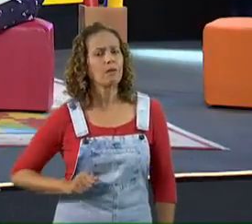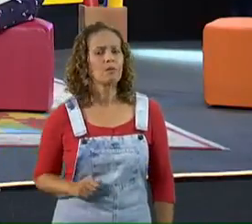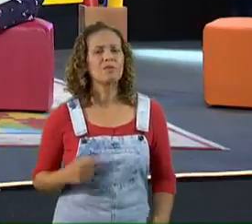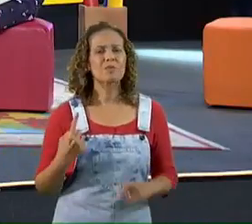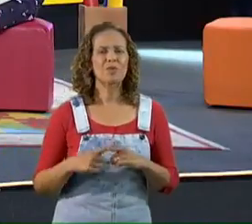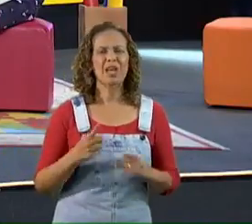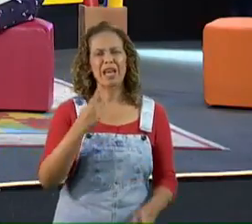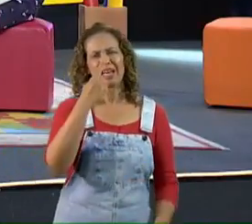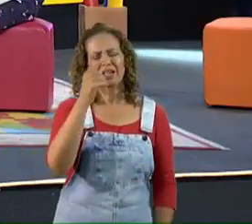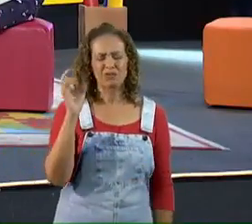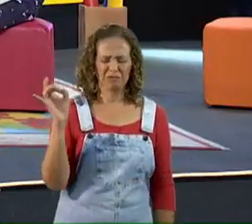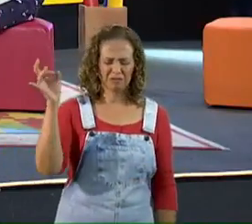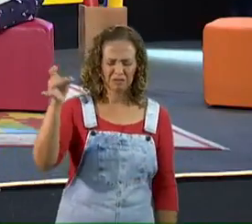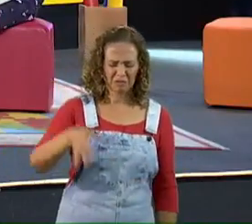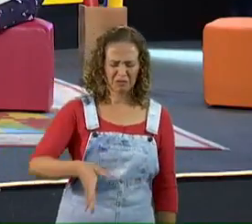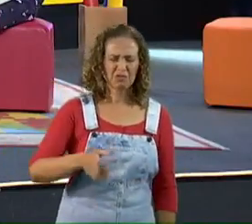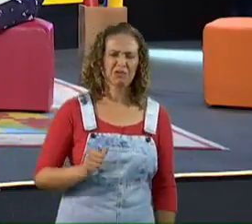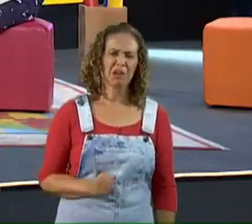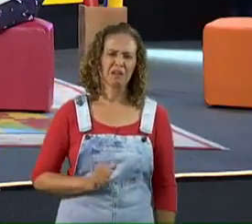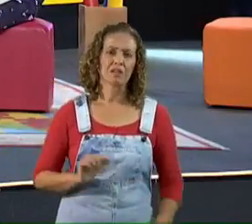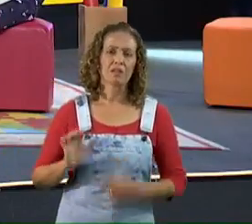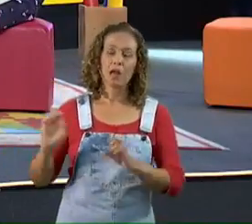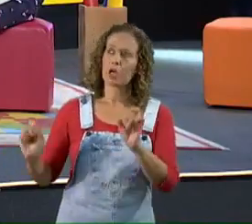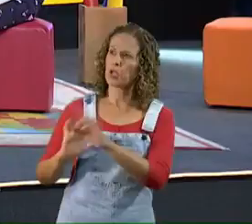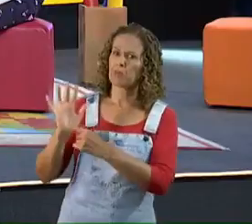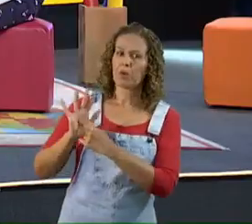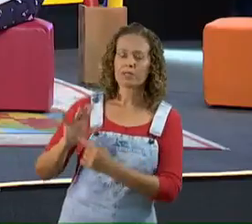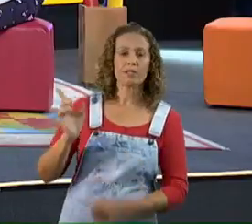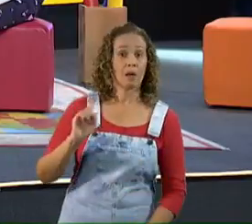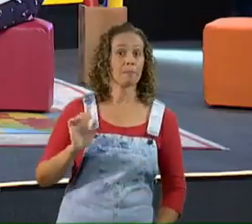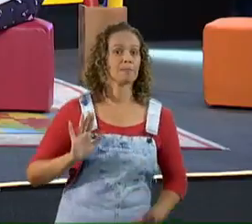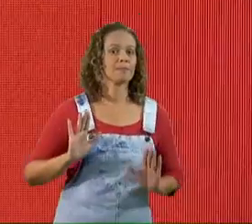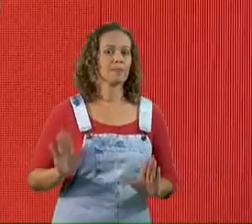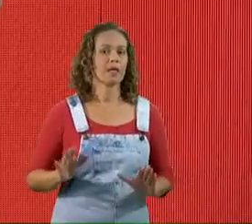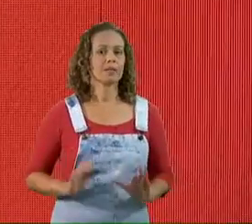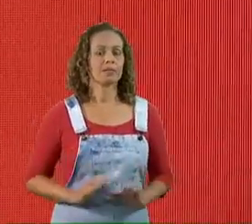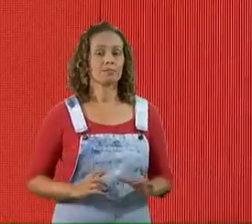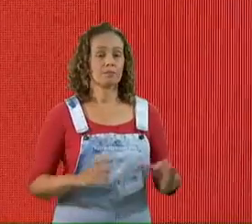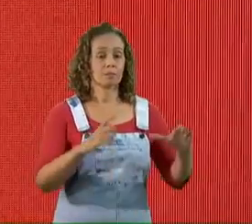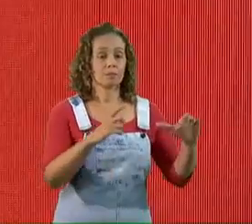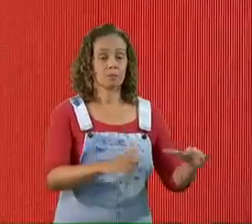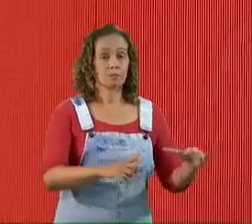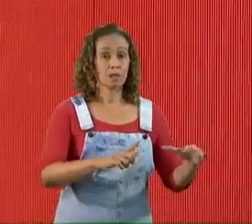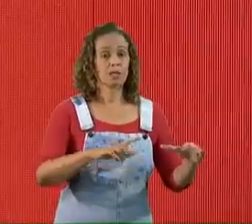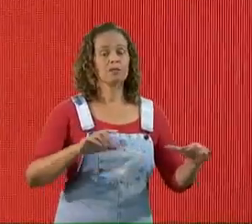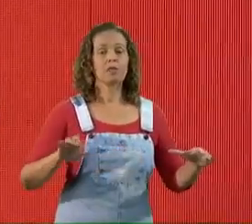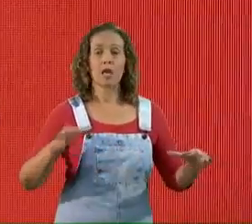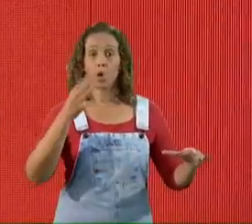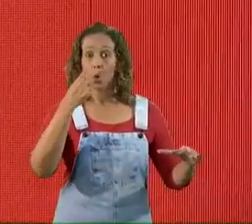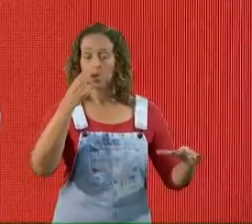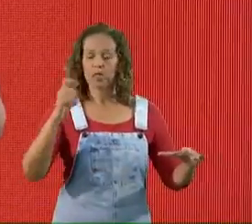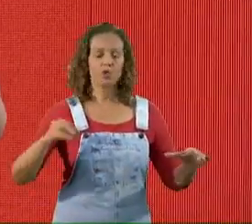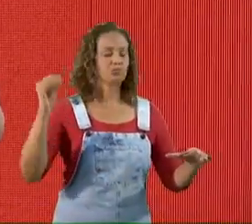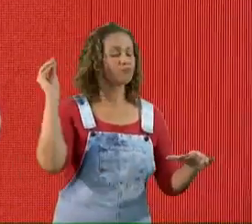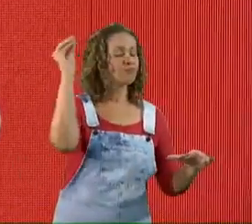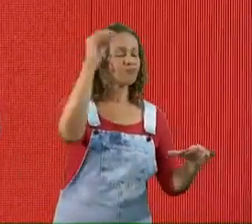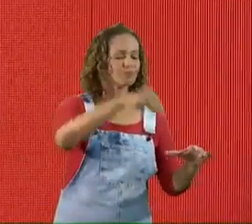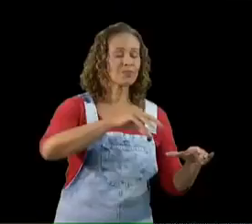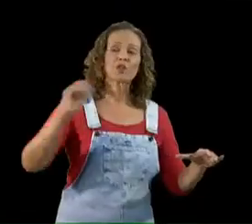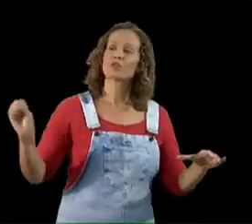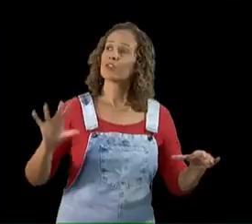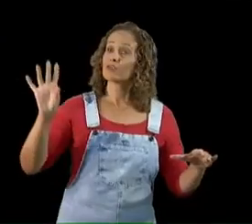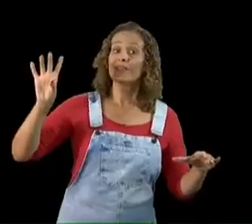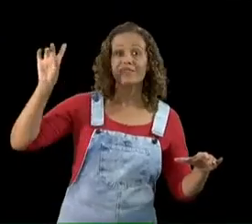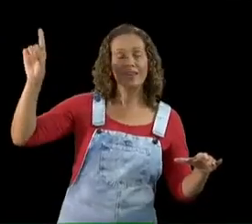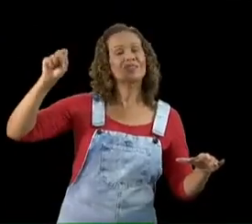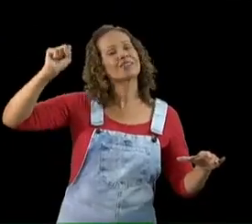chão mostra a beleza de Deus. Agora, se eu pegar esse lixo e jogar na lixeira, isso glorifica a Deus?